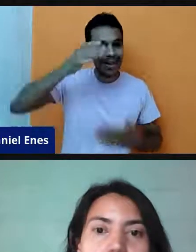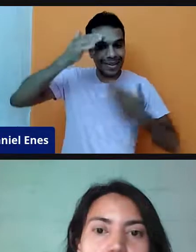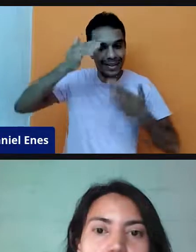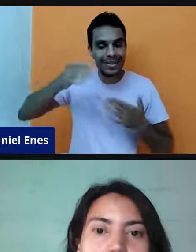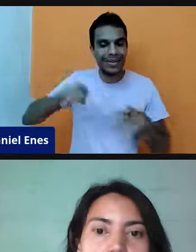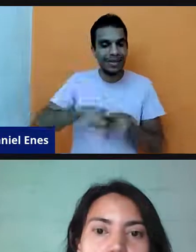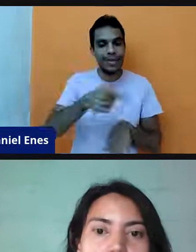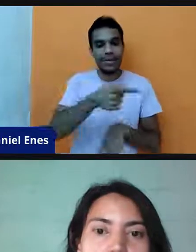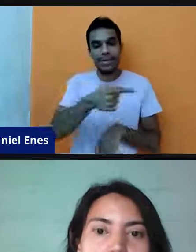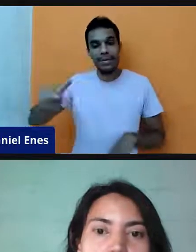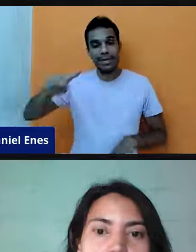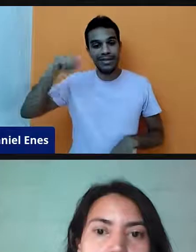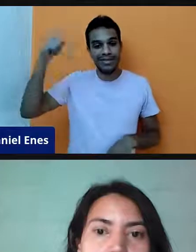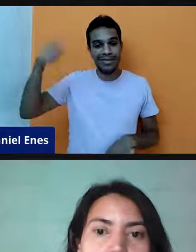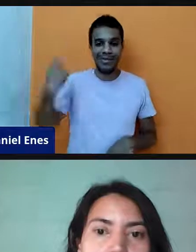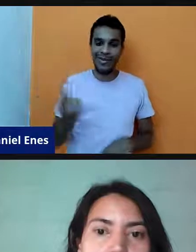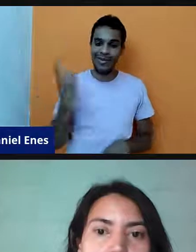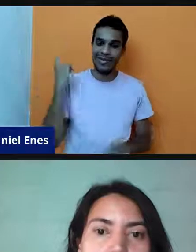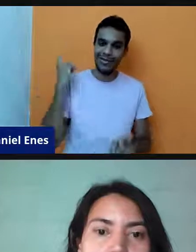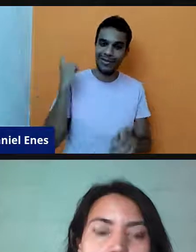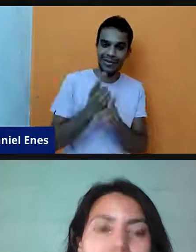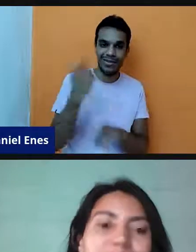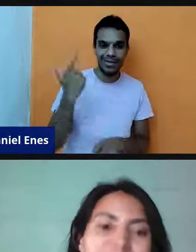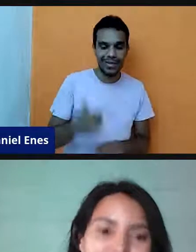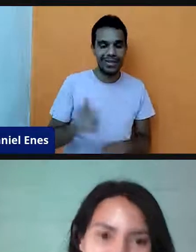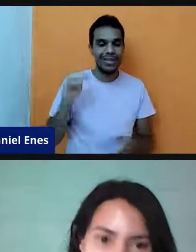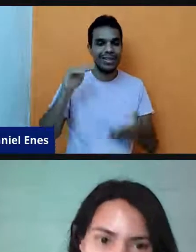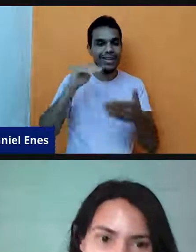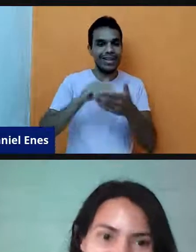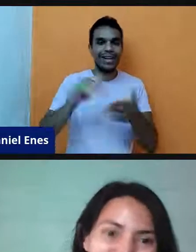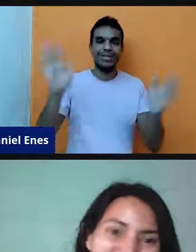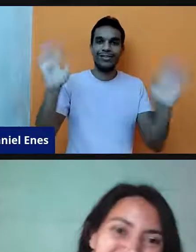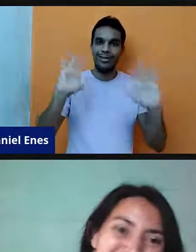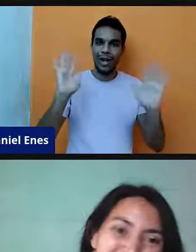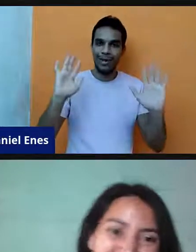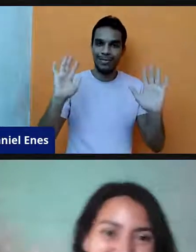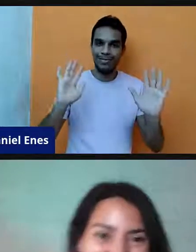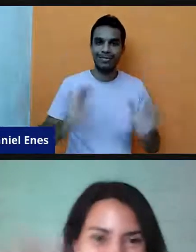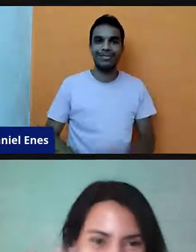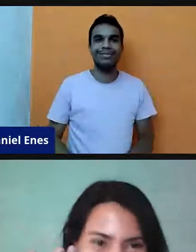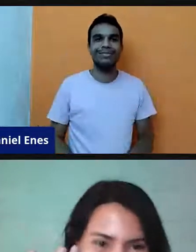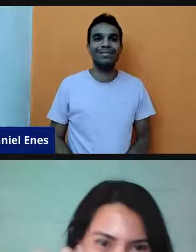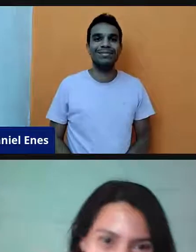que vem a gente se encontra. Até lá, um abraço, tchau. Tchau, gente.